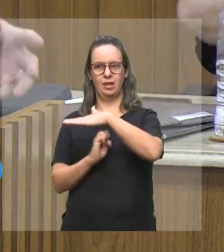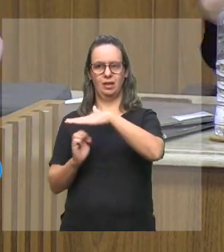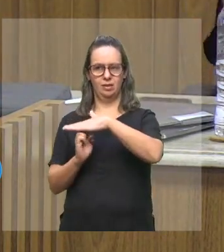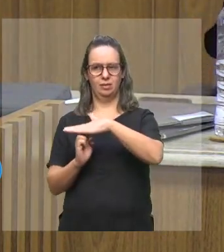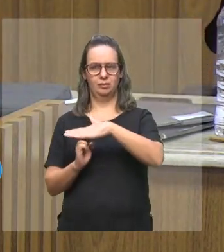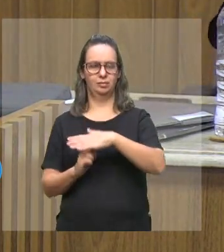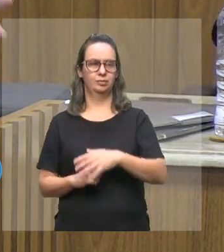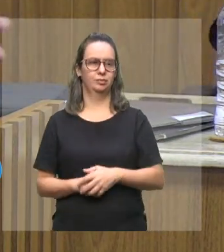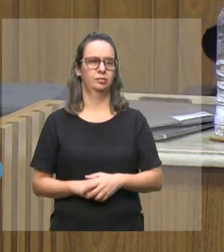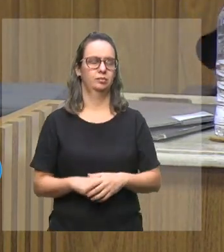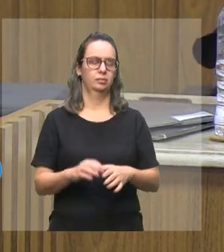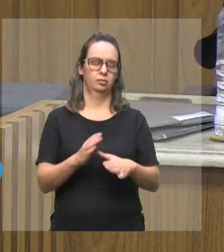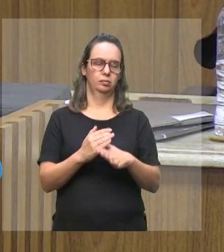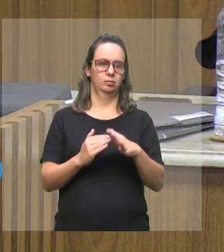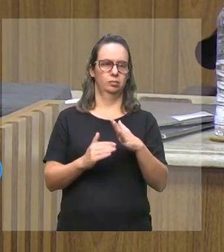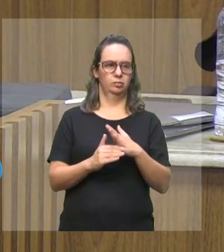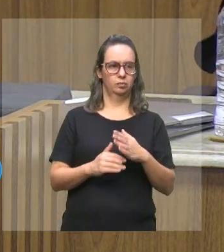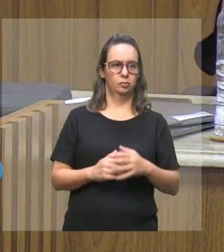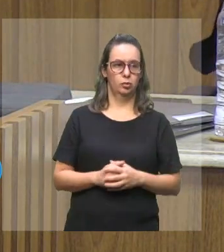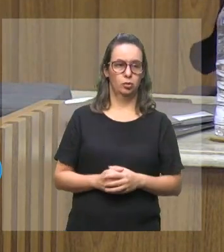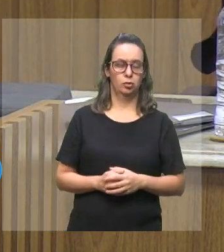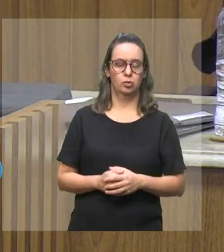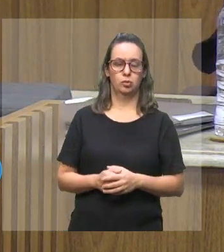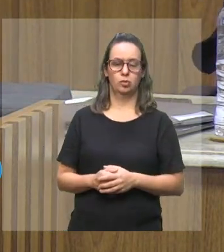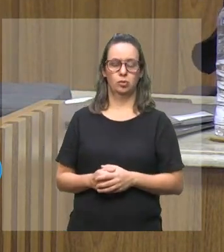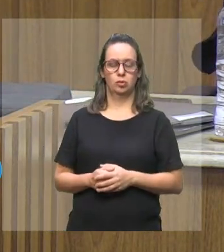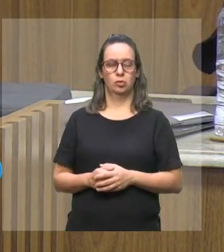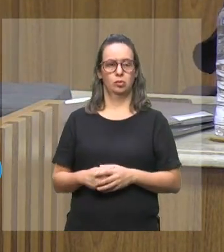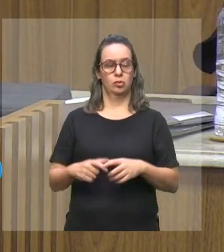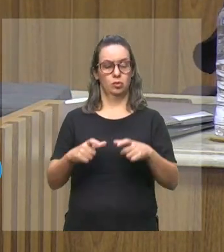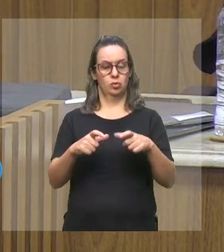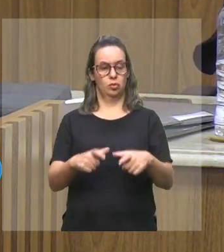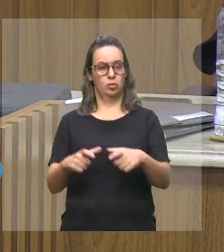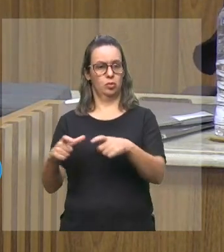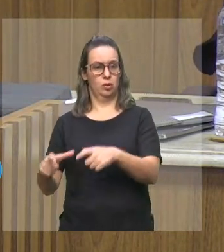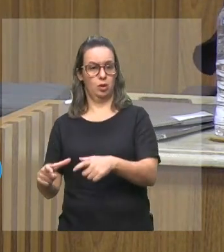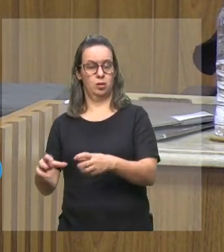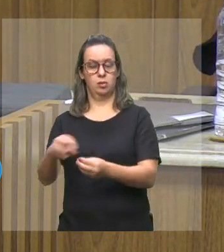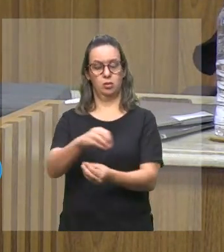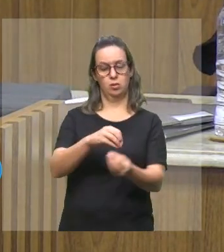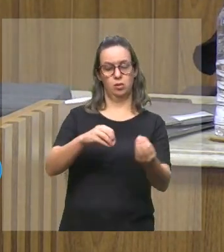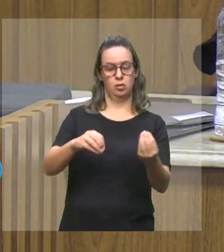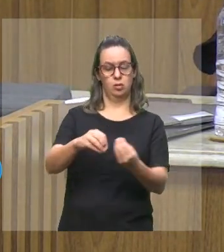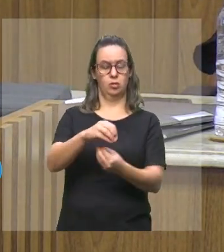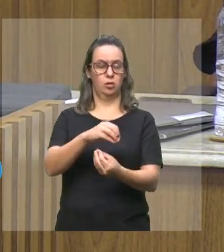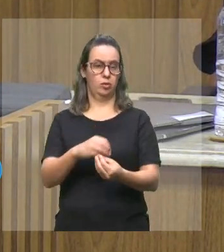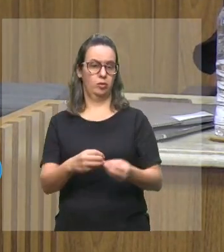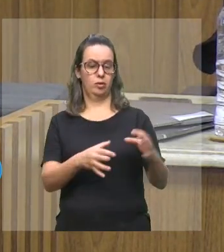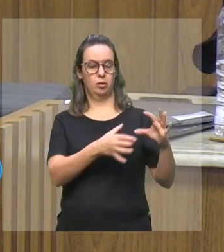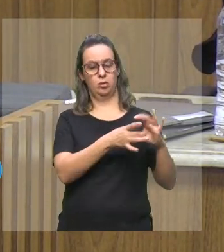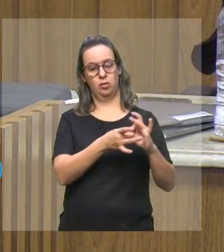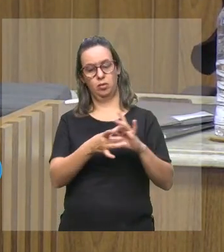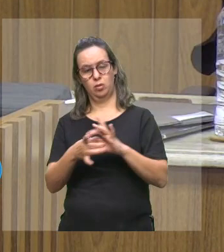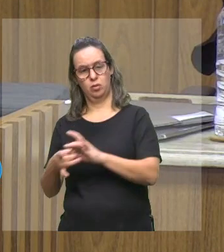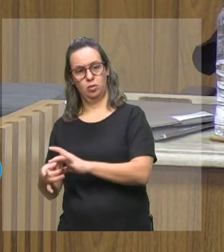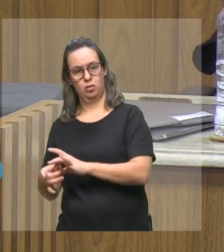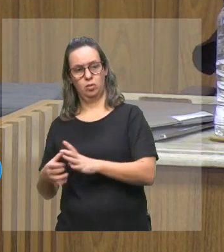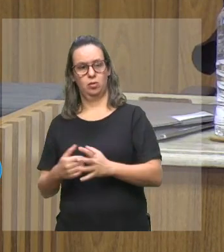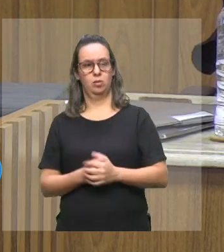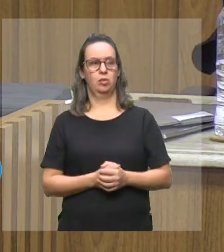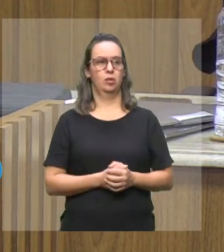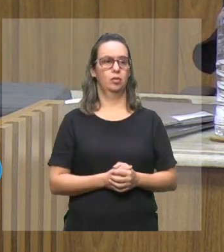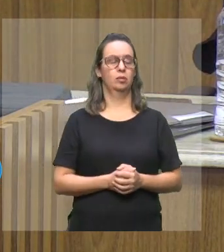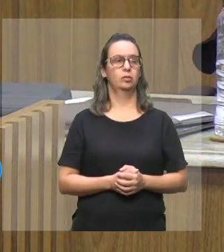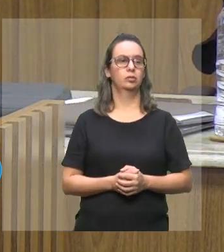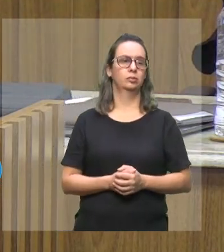Unesp, enfim, todas as instituições que estão envolvidas neste contexto, né, e